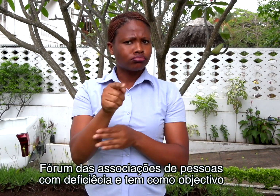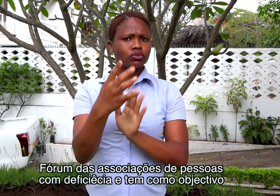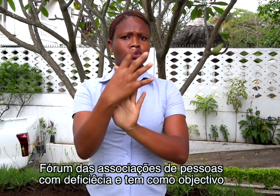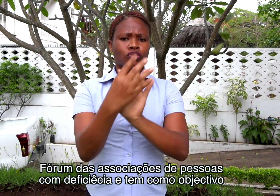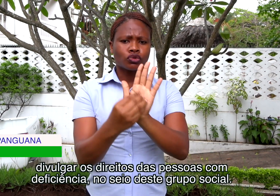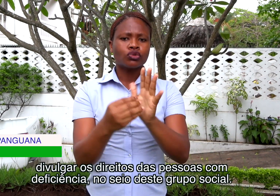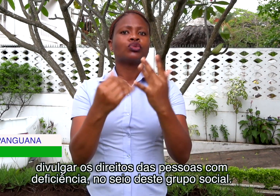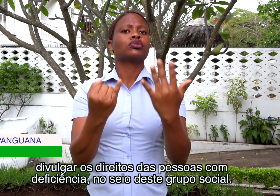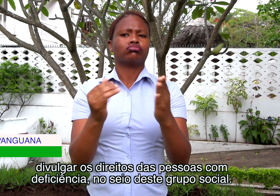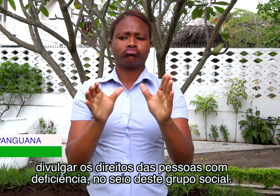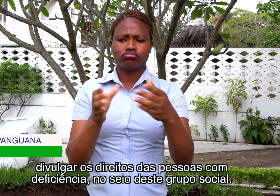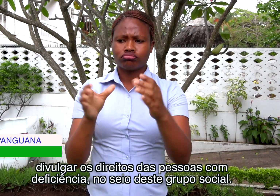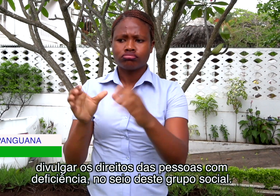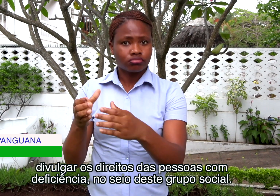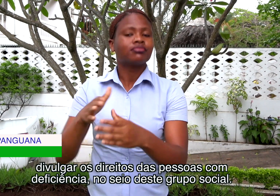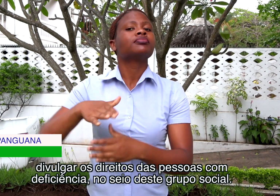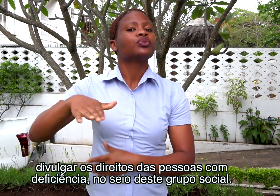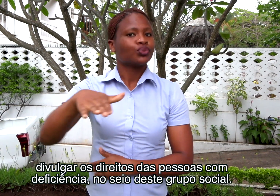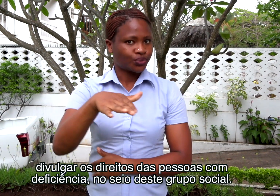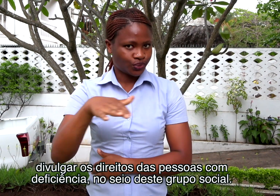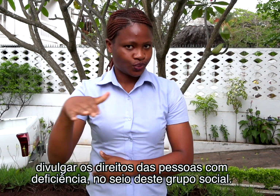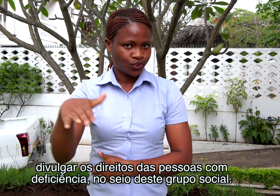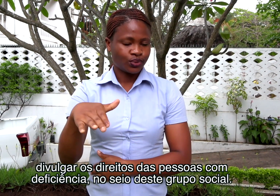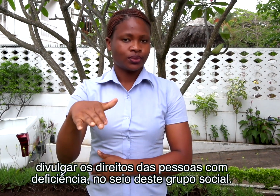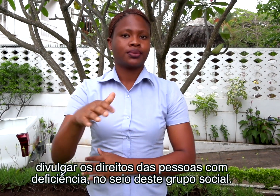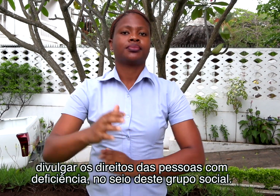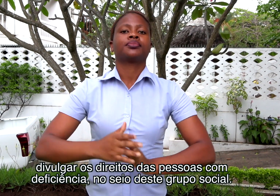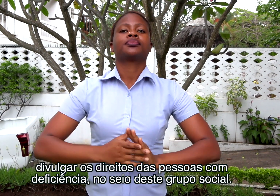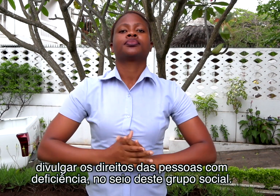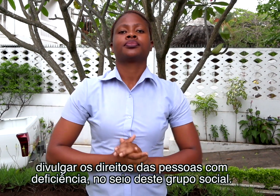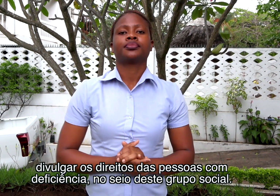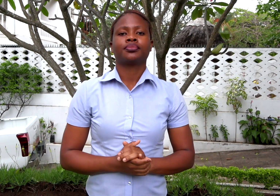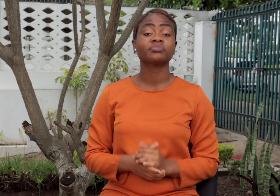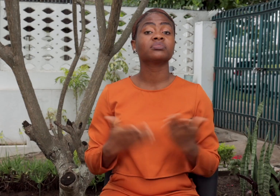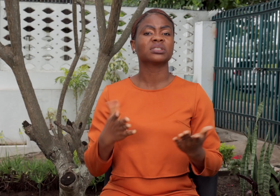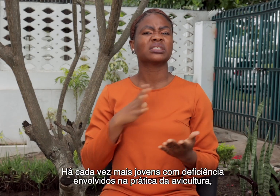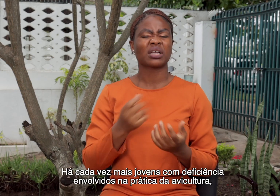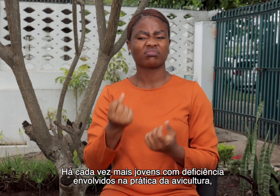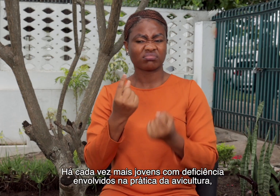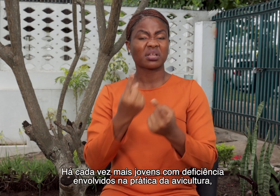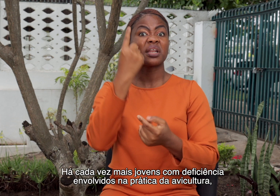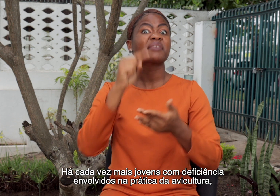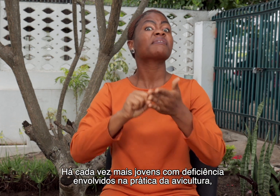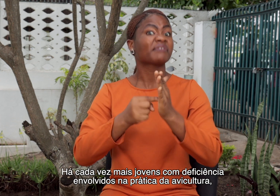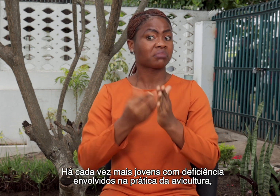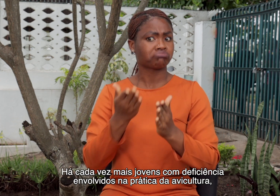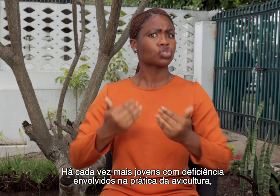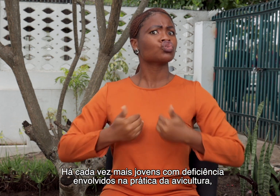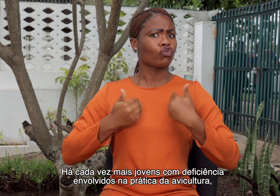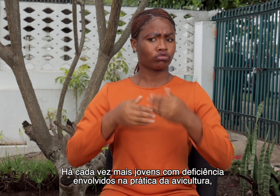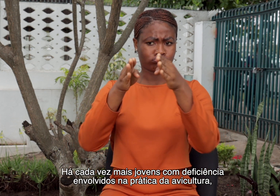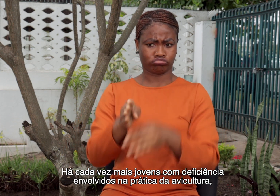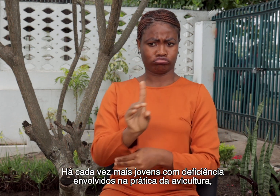os direitos das pessoas com deficiência no seio deste grupo social. Há cada vez mais jovens